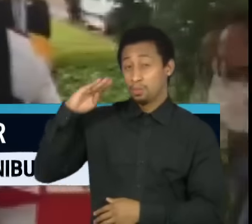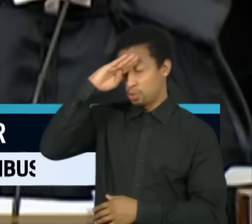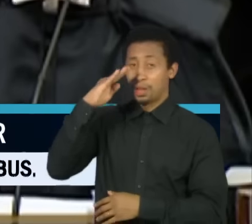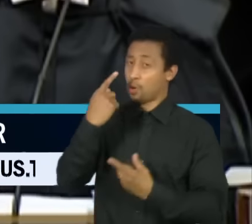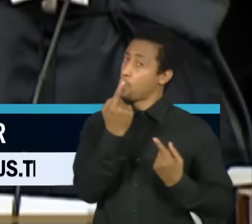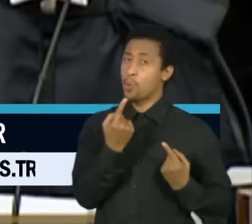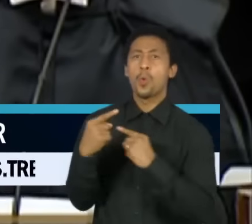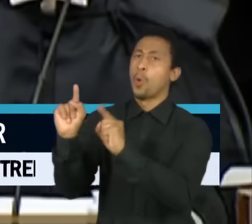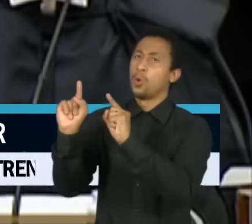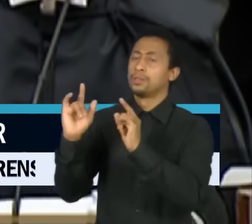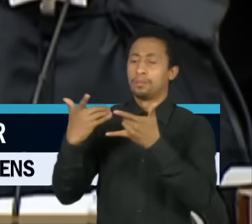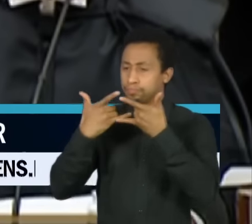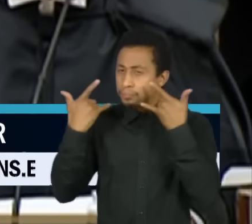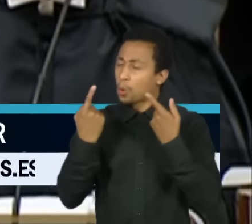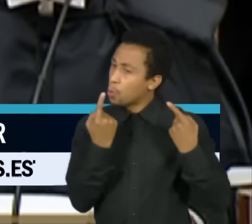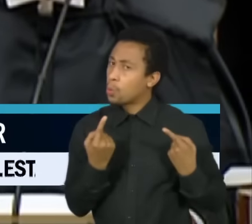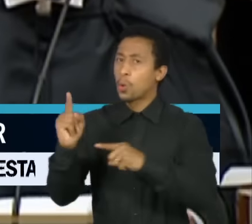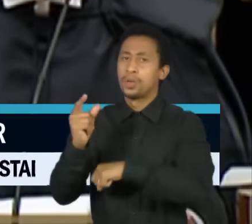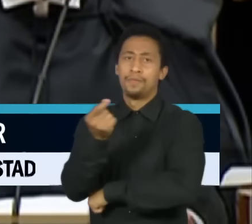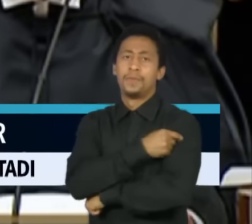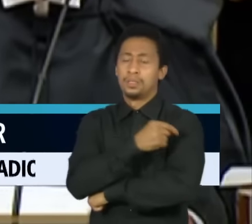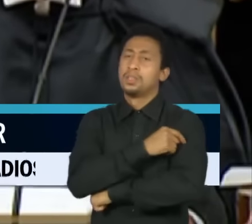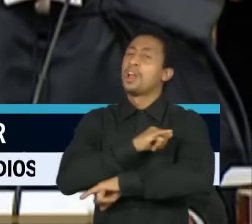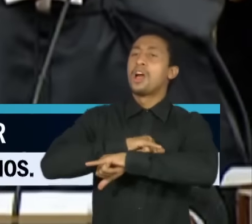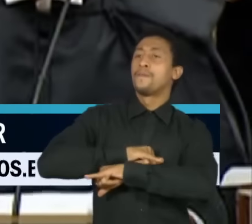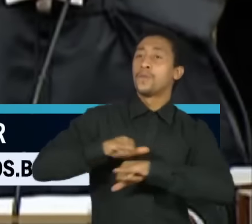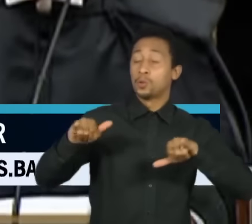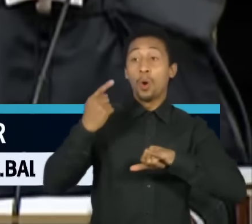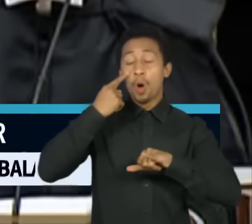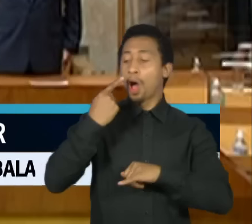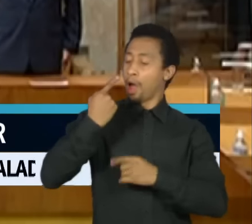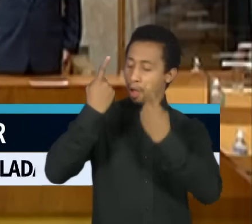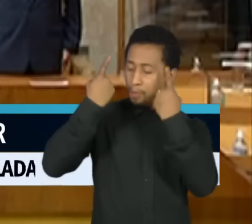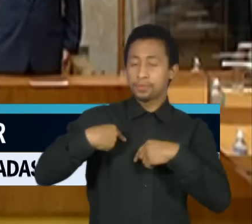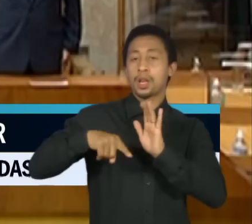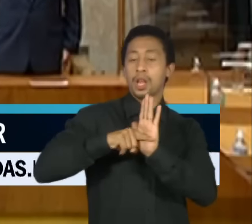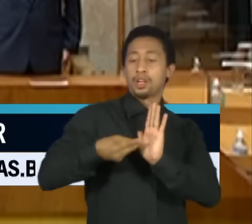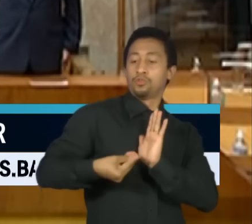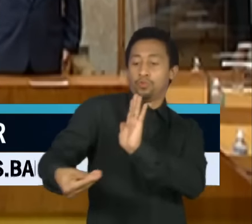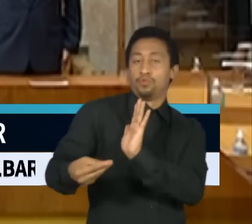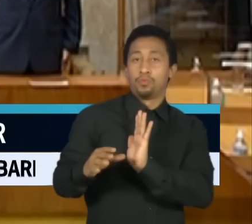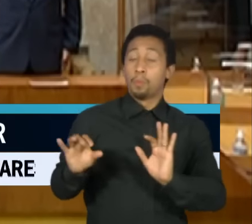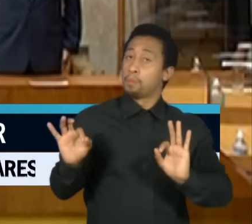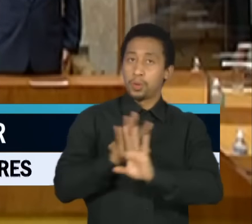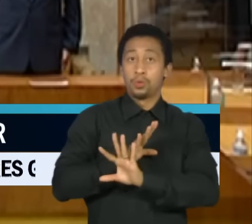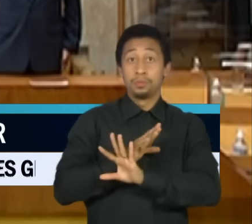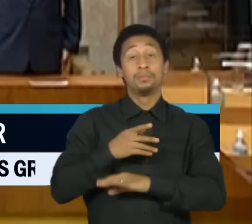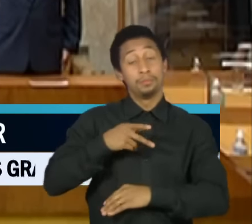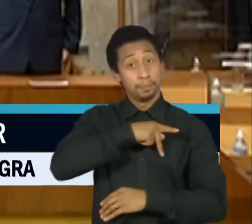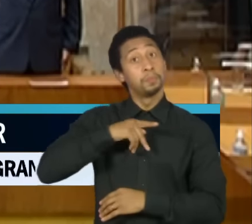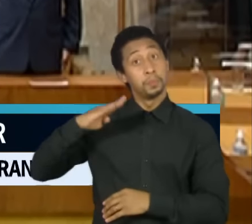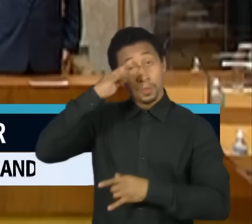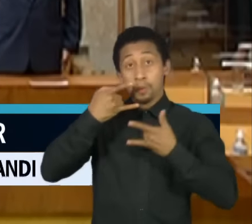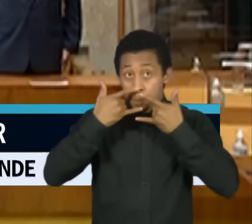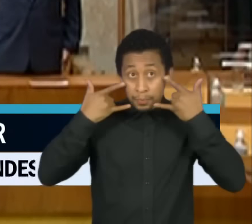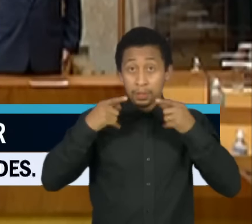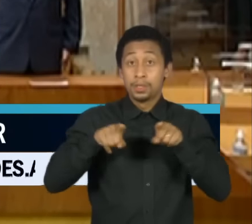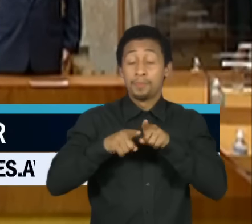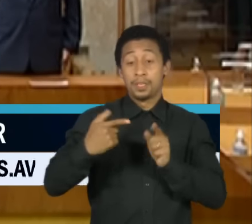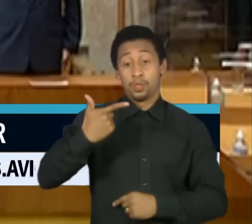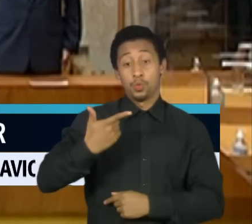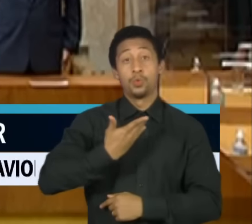passaporte vacinal, informou ao Supremo o resultado negativo para a doença. De máscara, ele, o vice-presidente general Hamilton